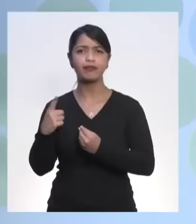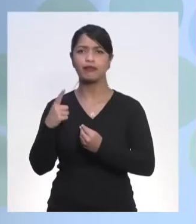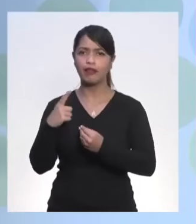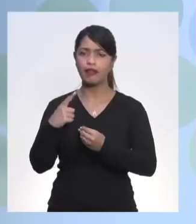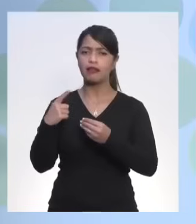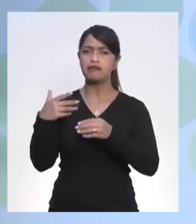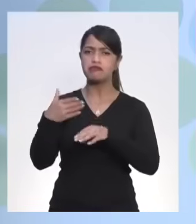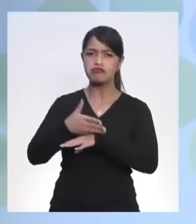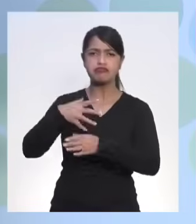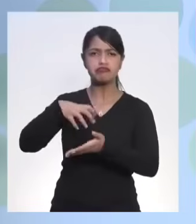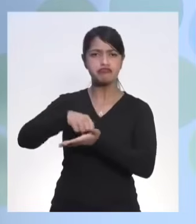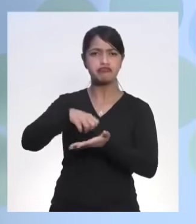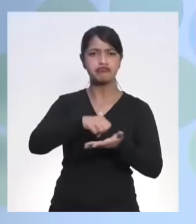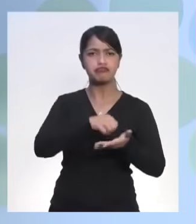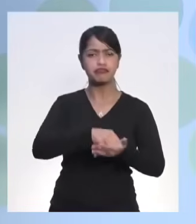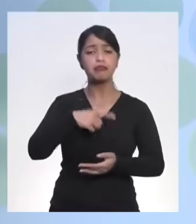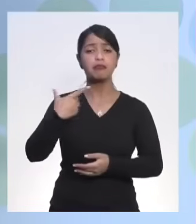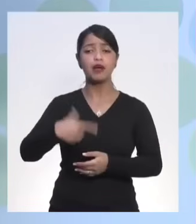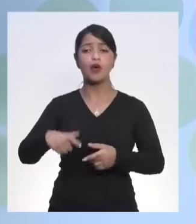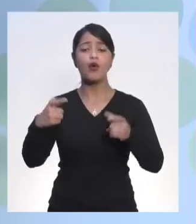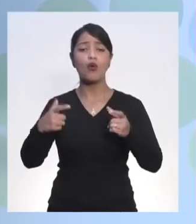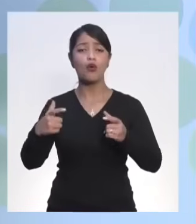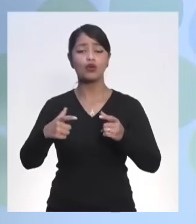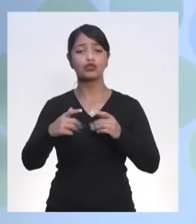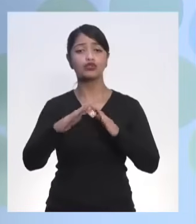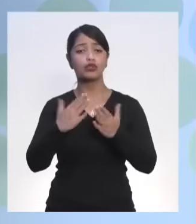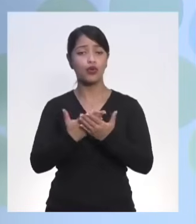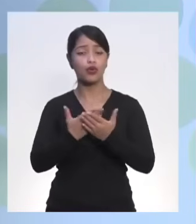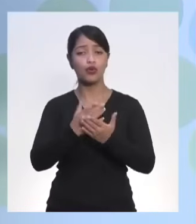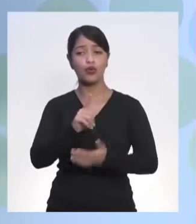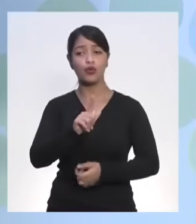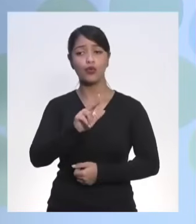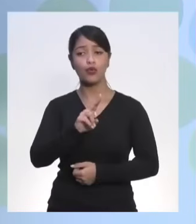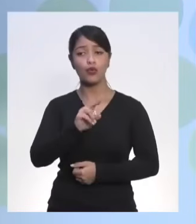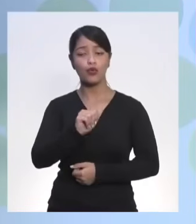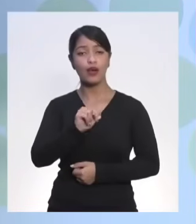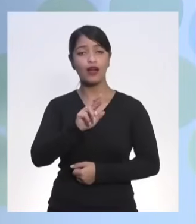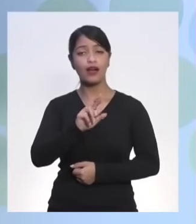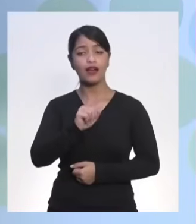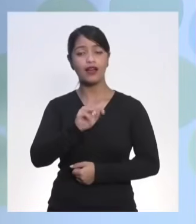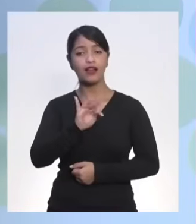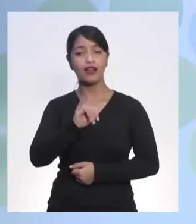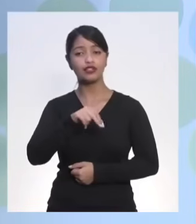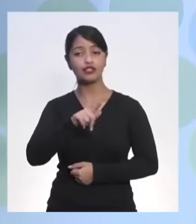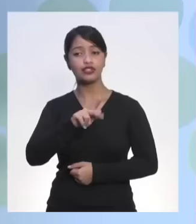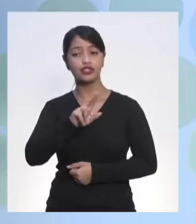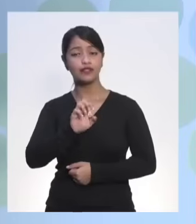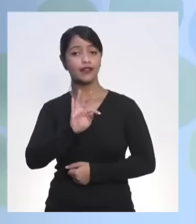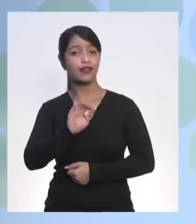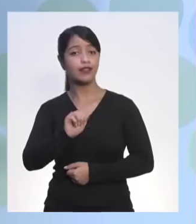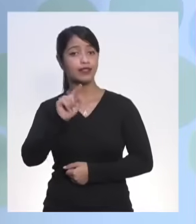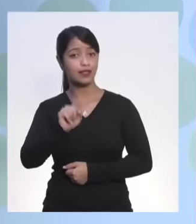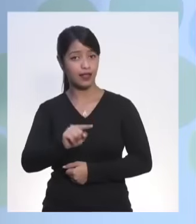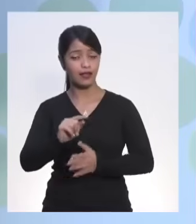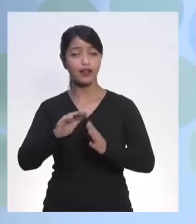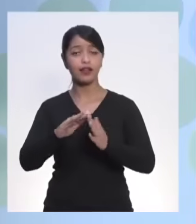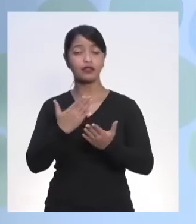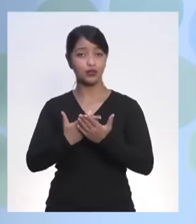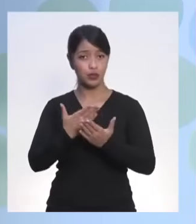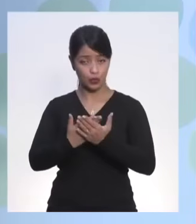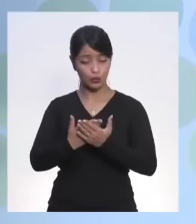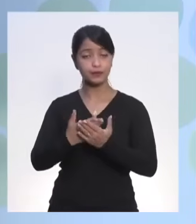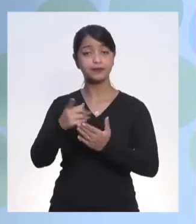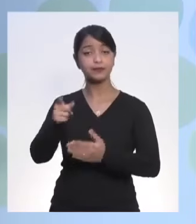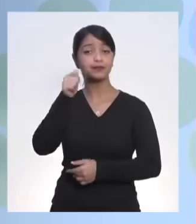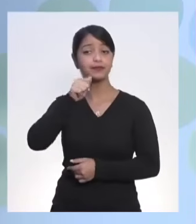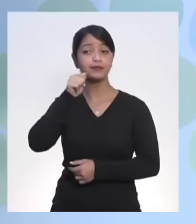de Guaratinguetá também, da Escola Comendador Oliveira Gomes. Lindamar é o nome da professora